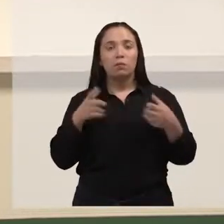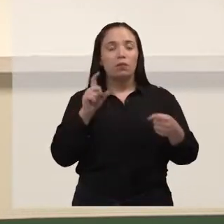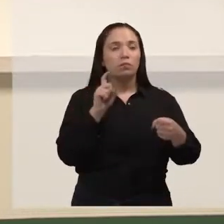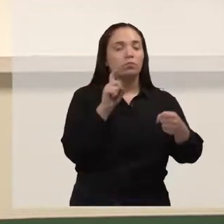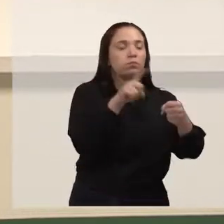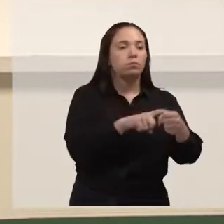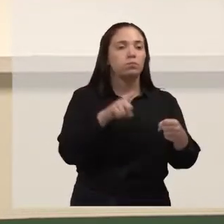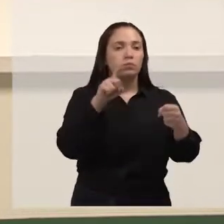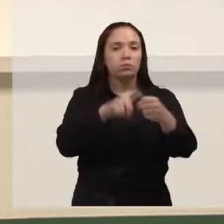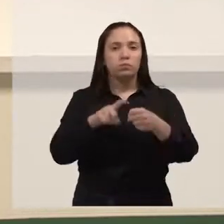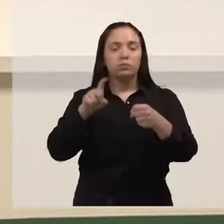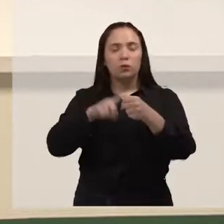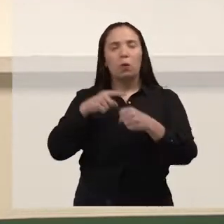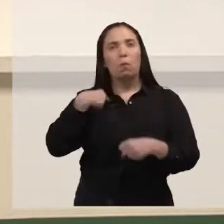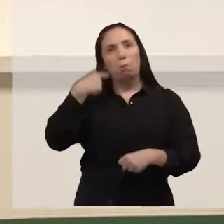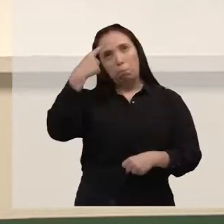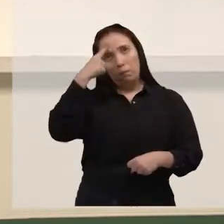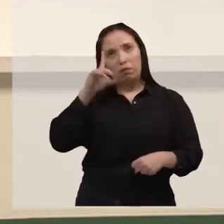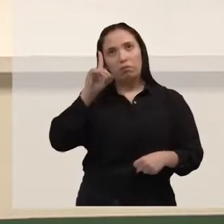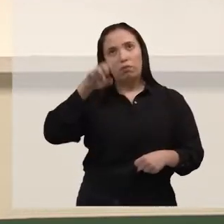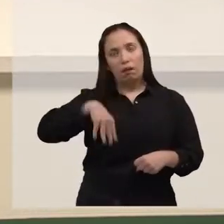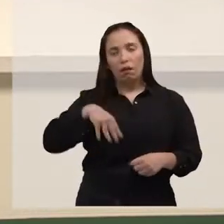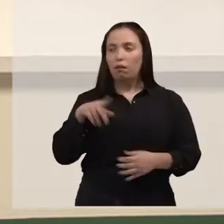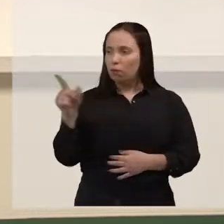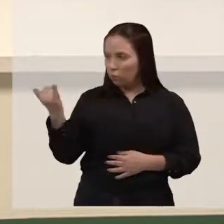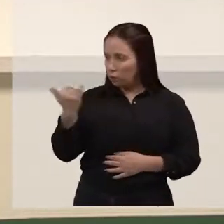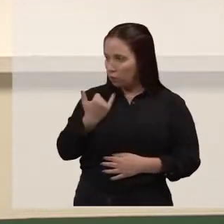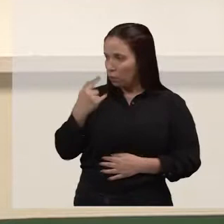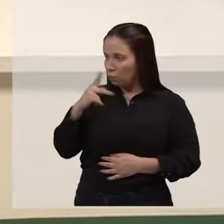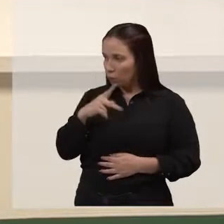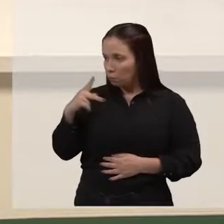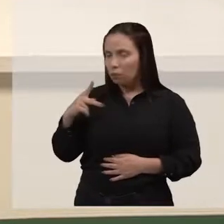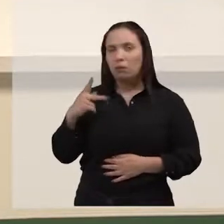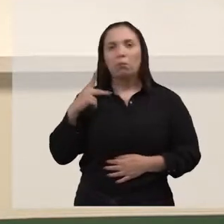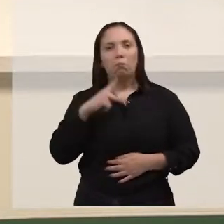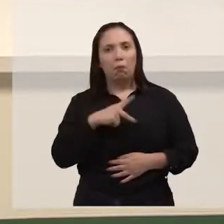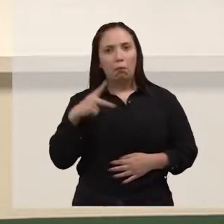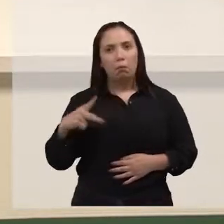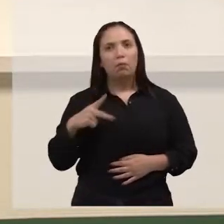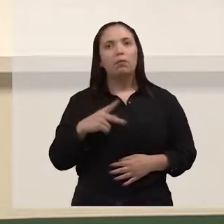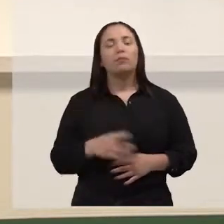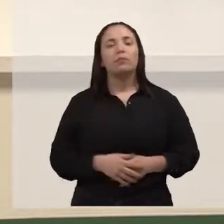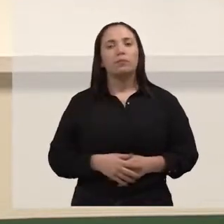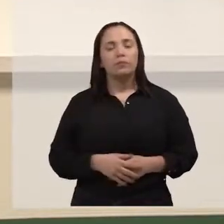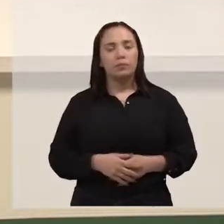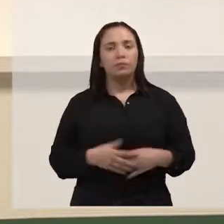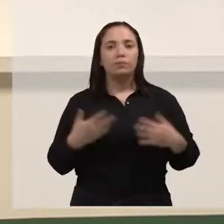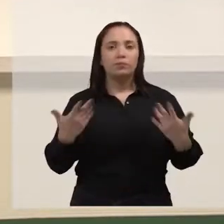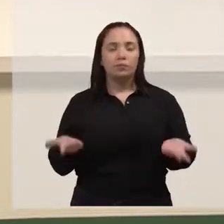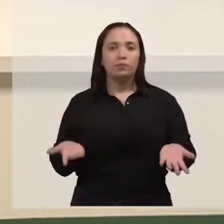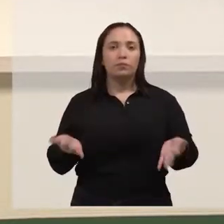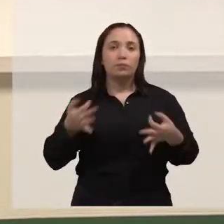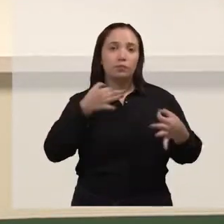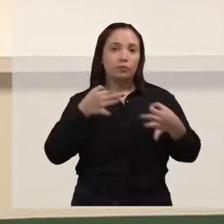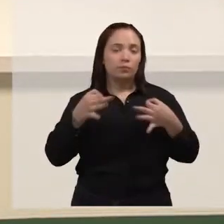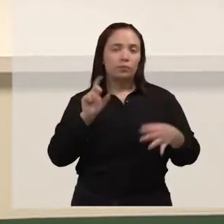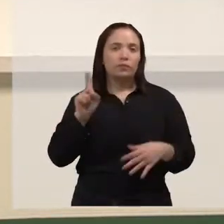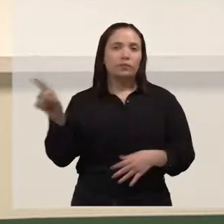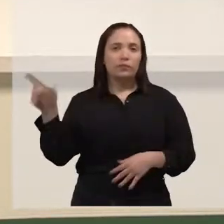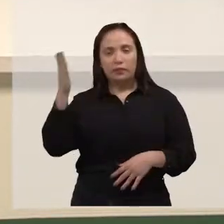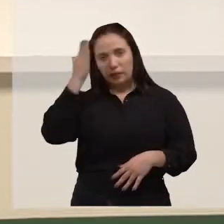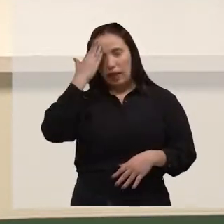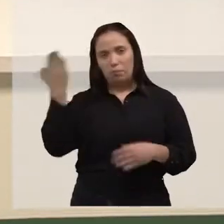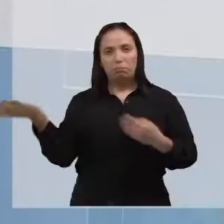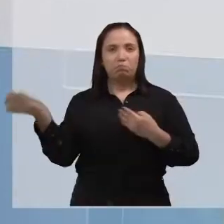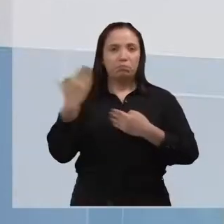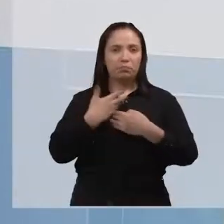que tinha ganho o DEM, não era o PP, não. Pois é. Mas você tá dizendo, era o PP, então pronto. Eu pensava que o PP tinha pedido. Mas não vou discutir com o Luiz, não, que ele sabe mais do que eu.